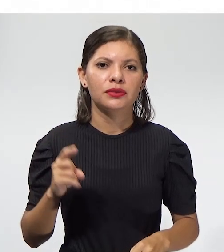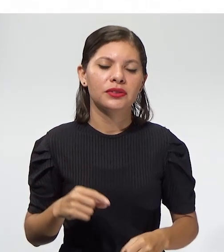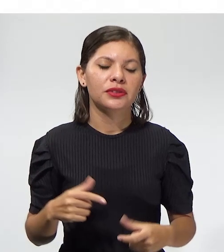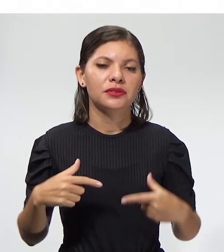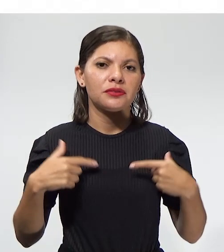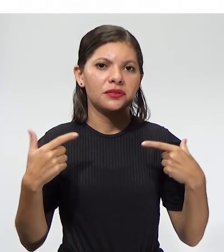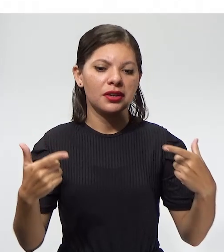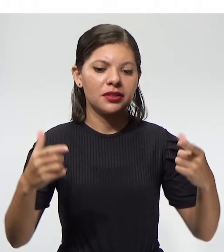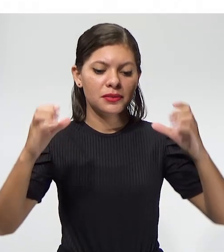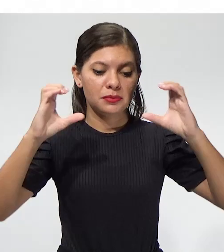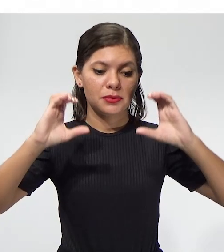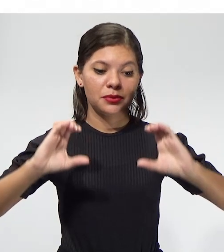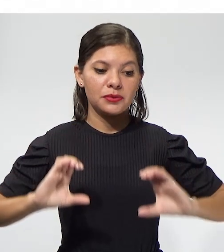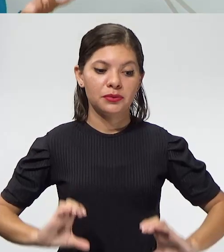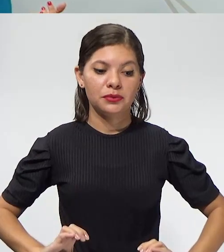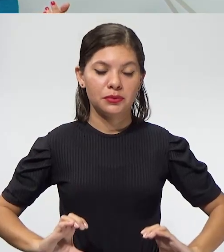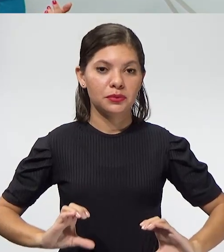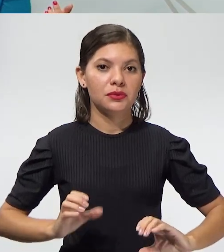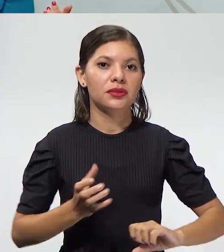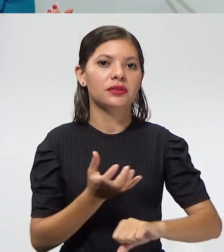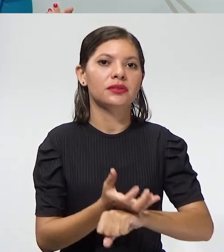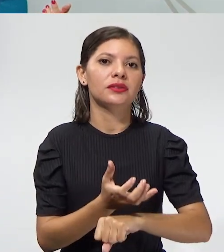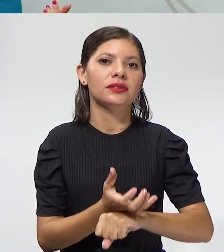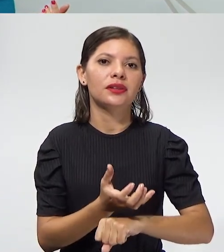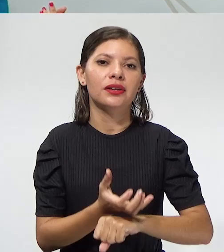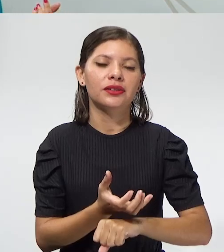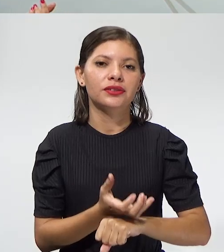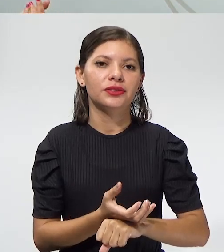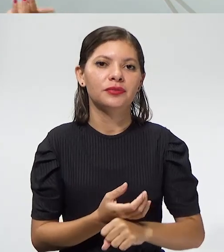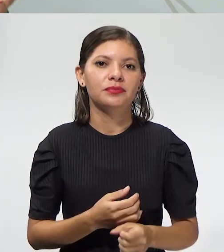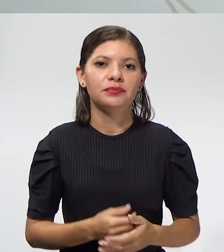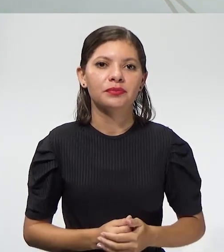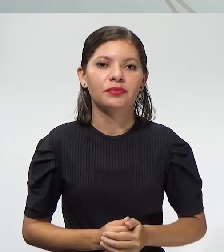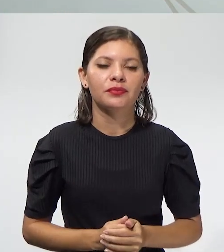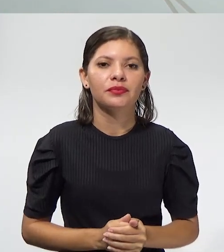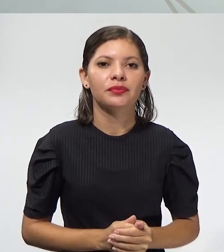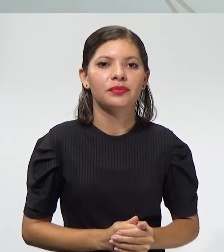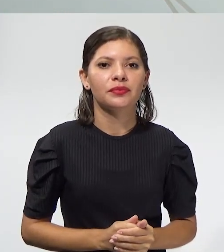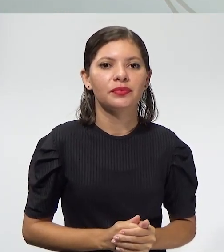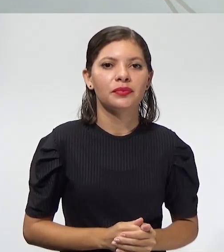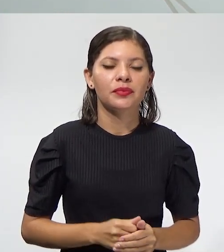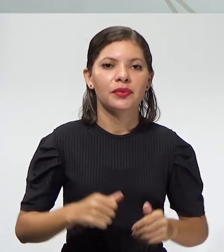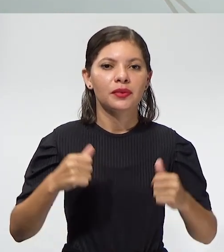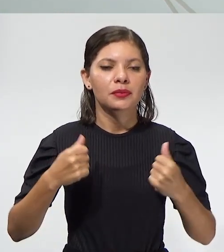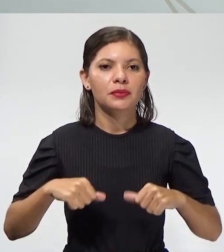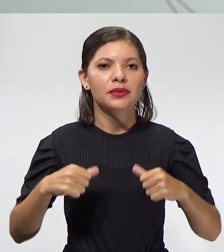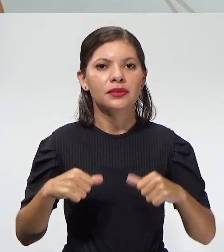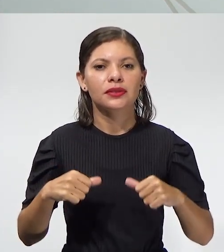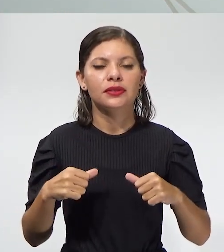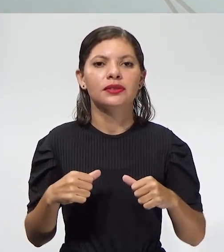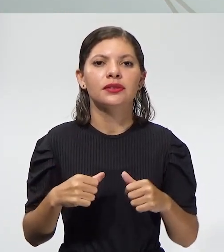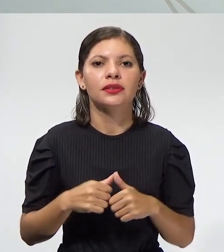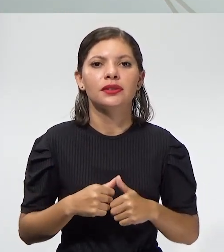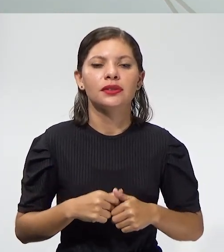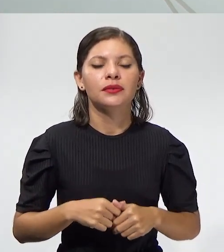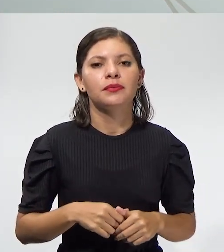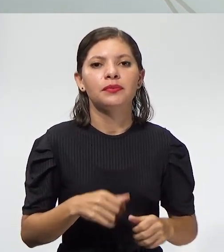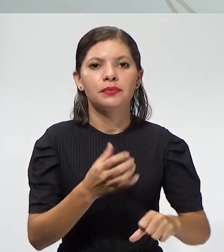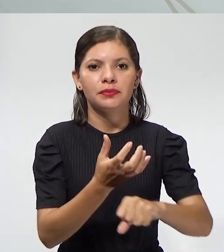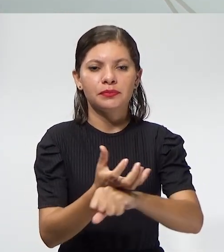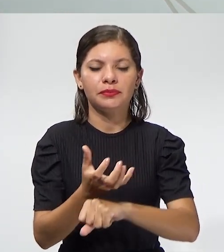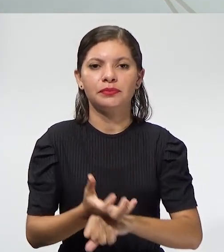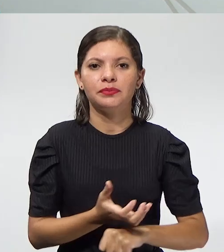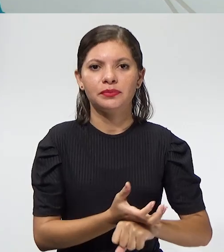interdisciplinar se a gente também não assume algumas posturas transdisciplinares, porque é algo que é pertinente já à